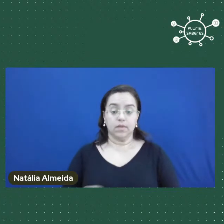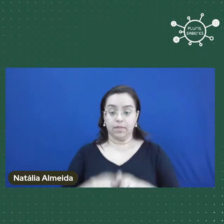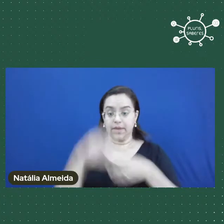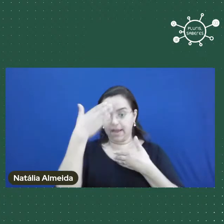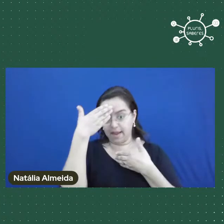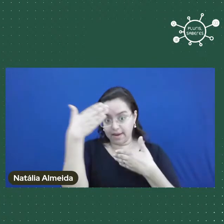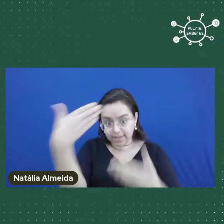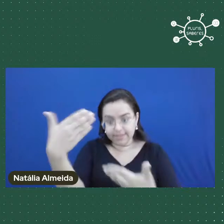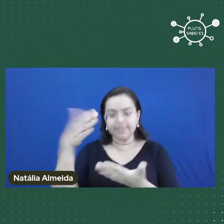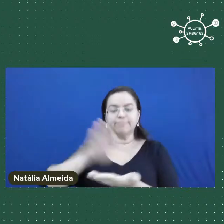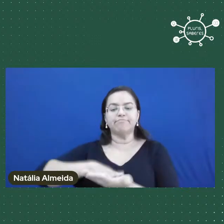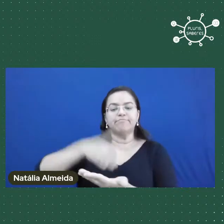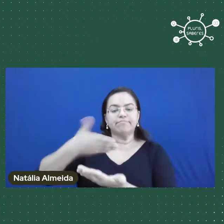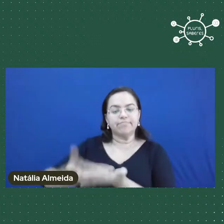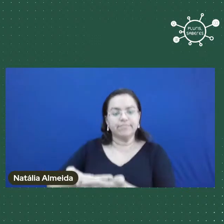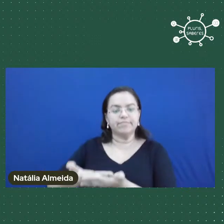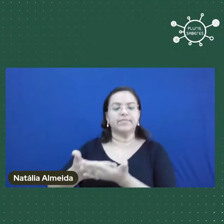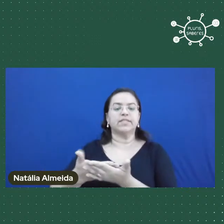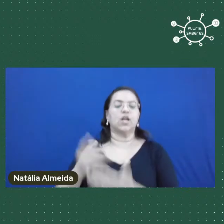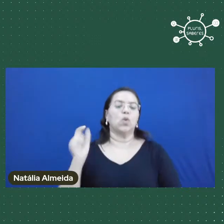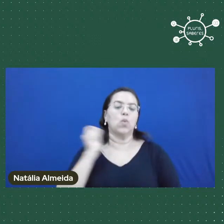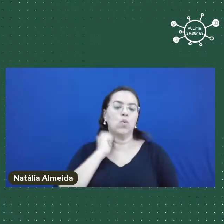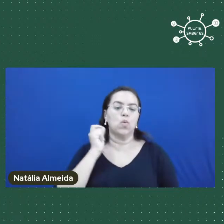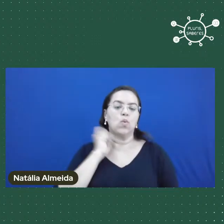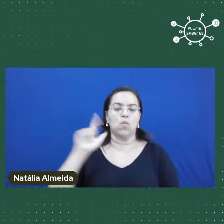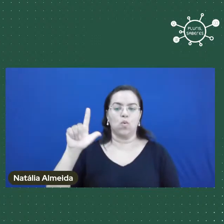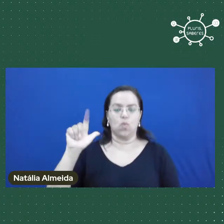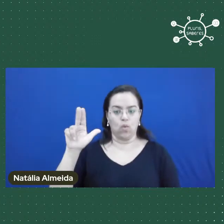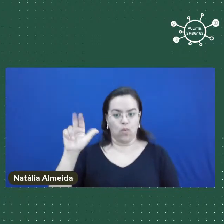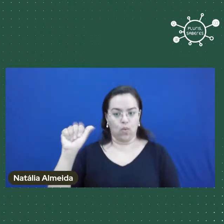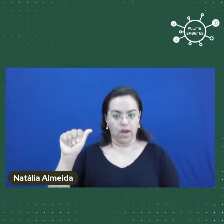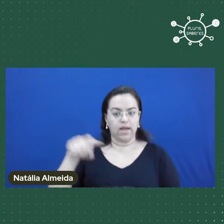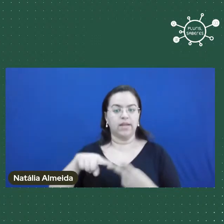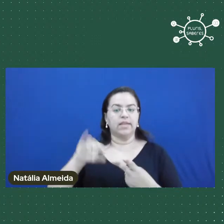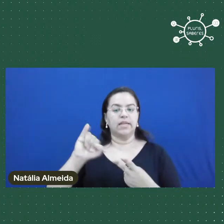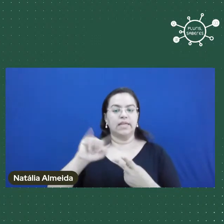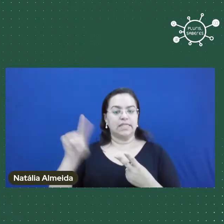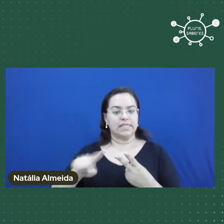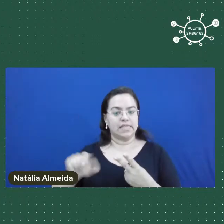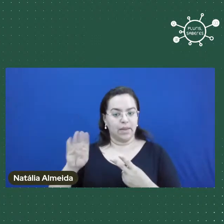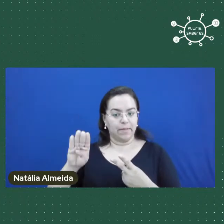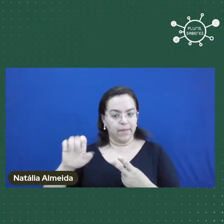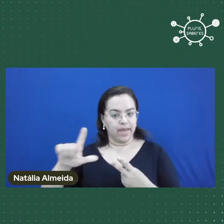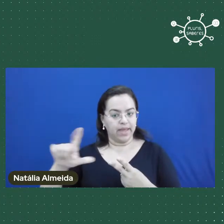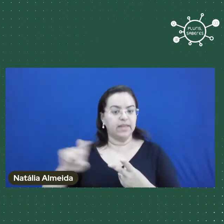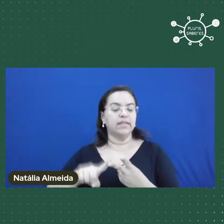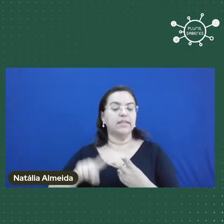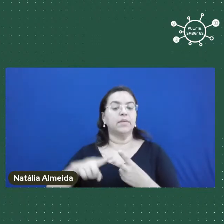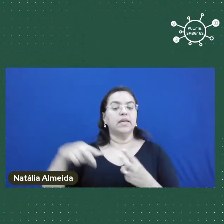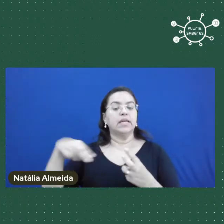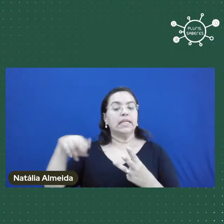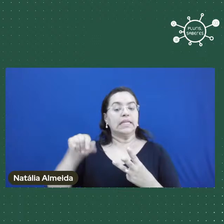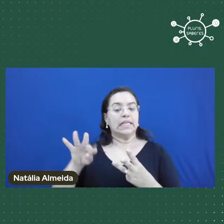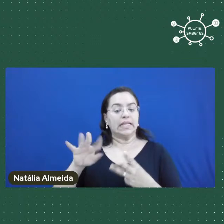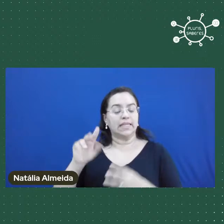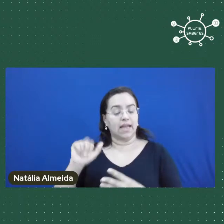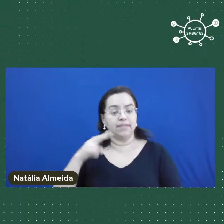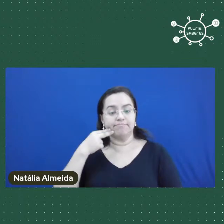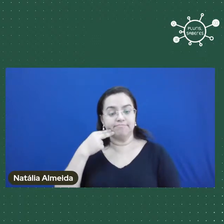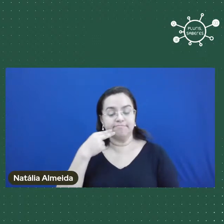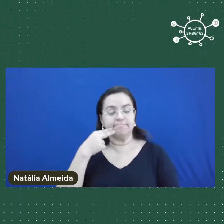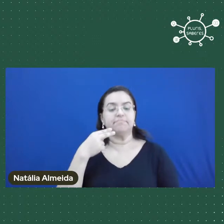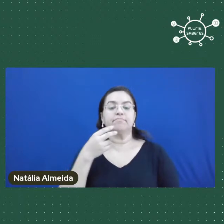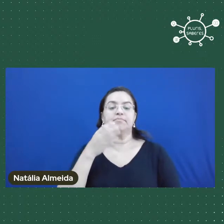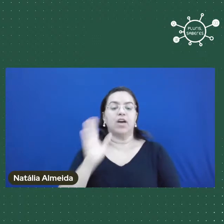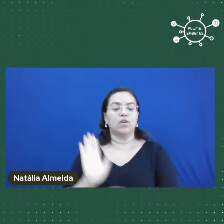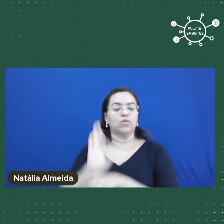nossas intérpretes, a Luana Magalhães, a Isabela Viana e a Natália Almeida, que vai ajudar a conduzir essa